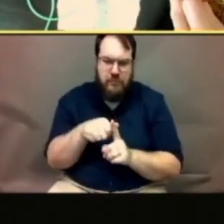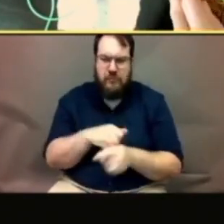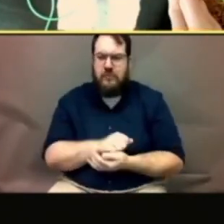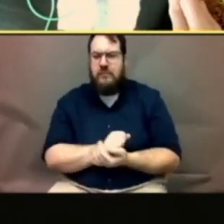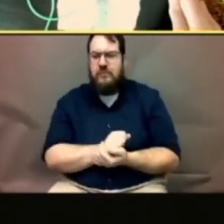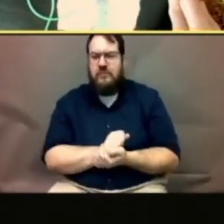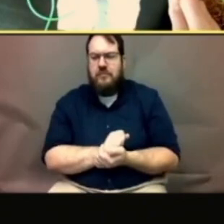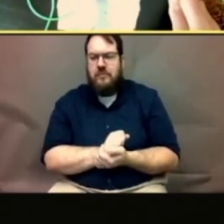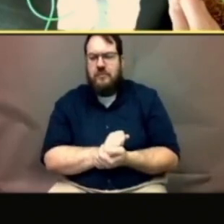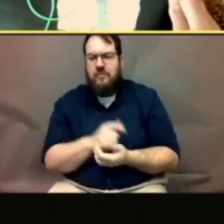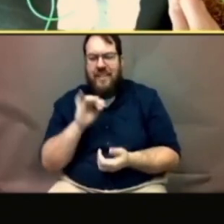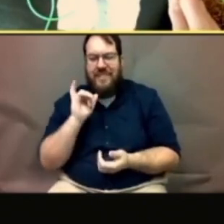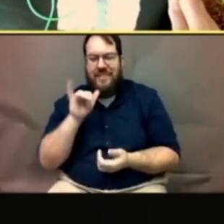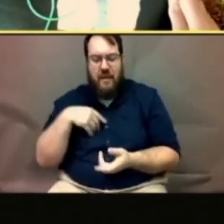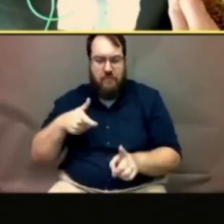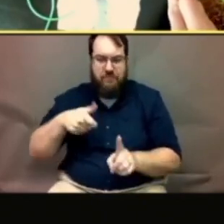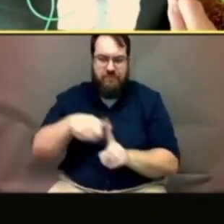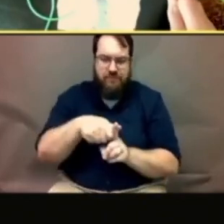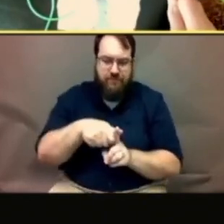clipezinho tipo jacaré,